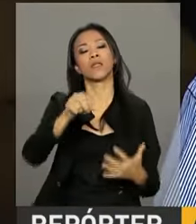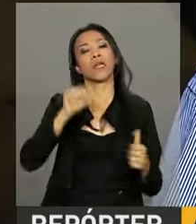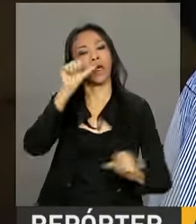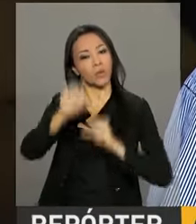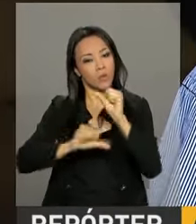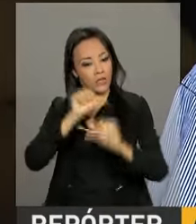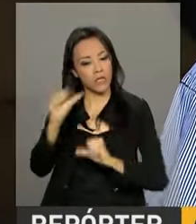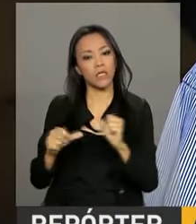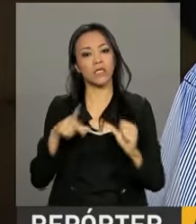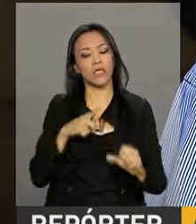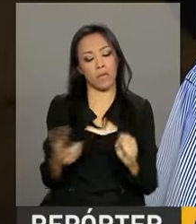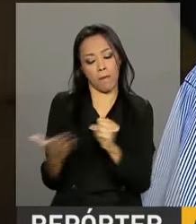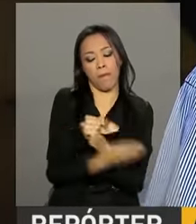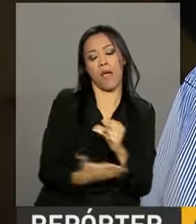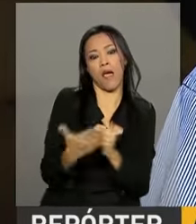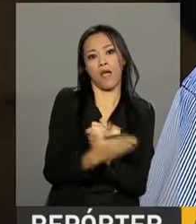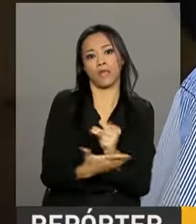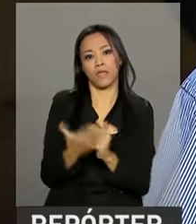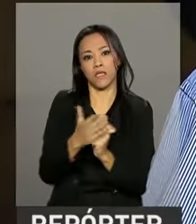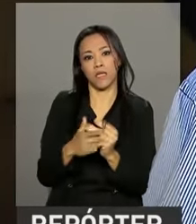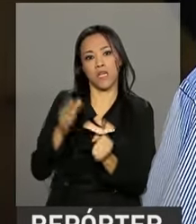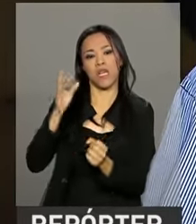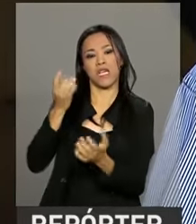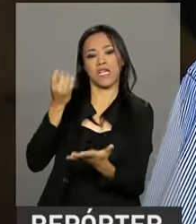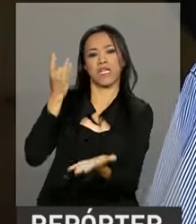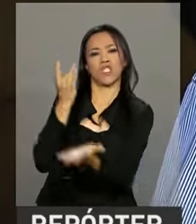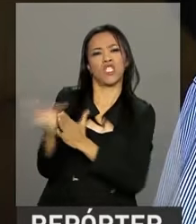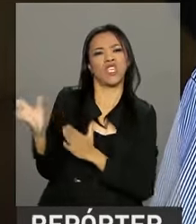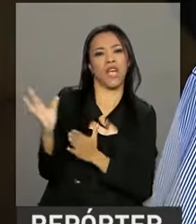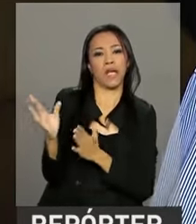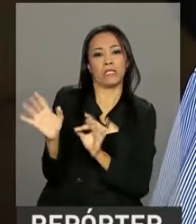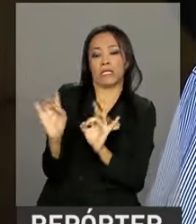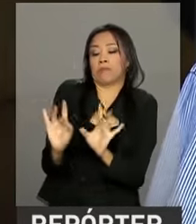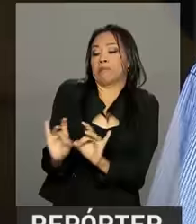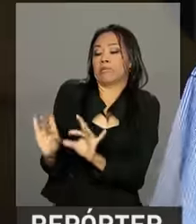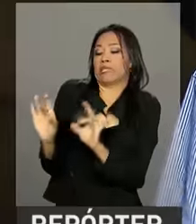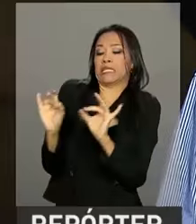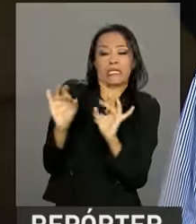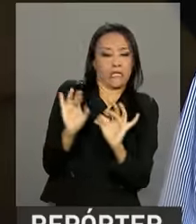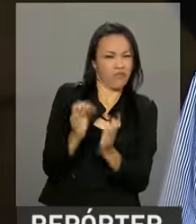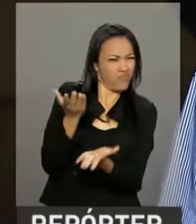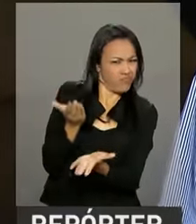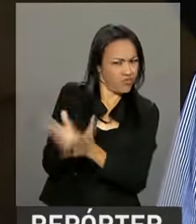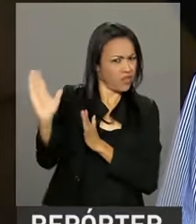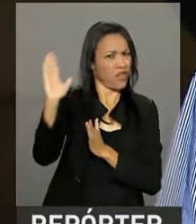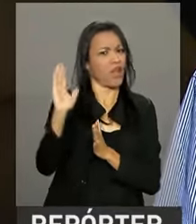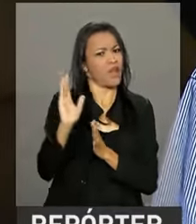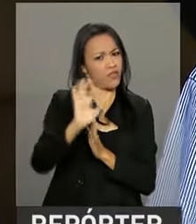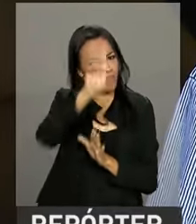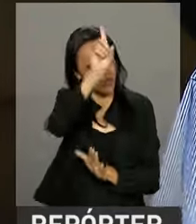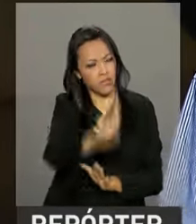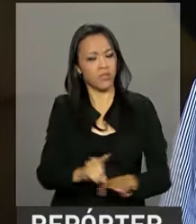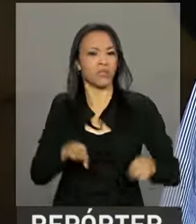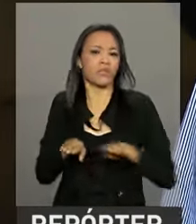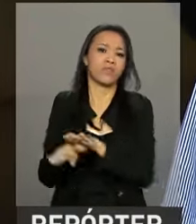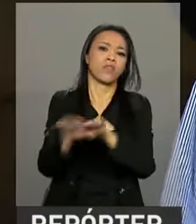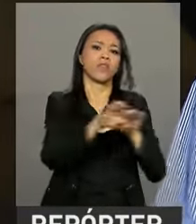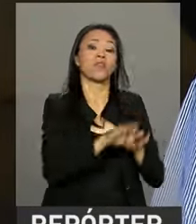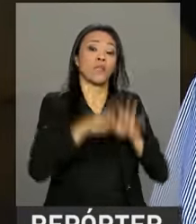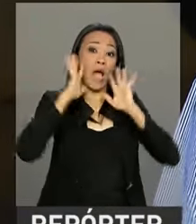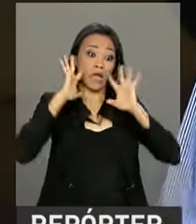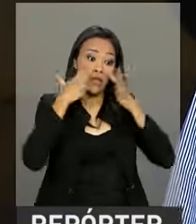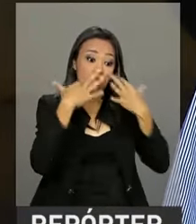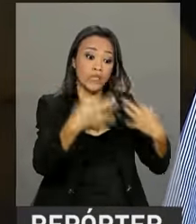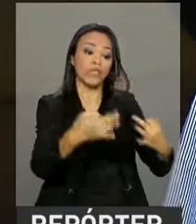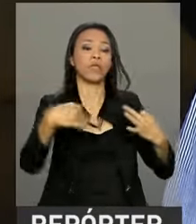tem como base o fim dos privilégios têm como base também a preservação das pessoas mais pobres e mais